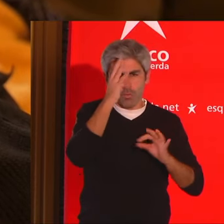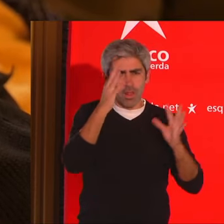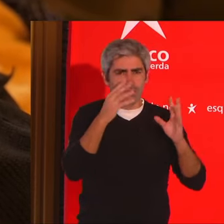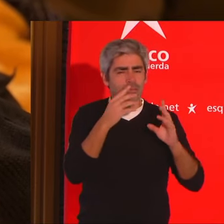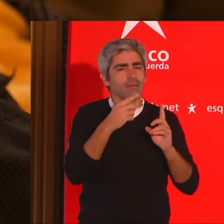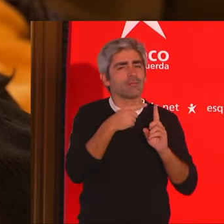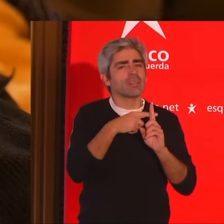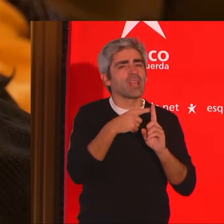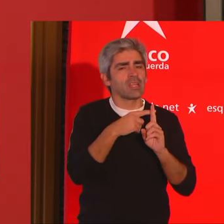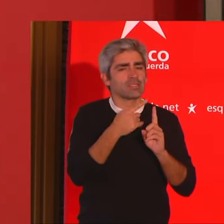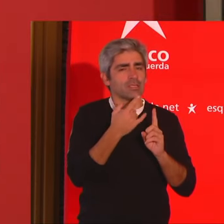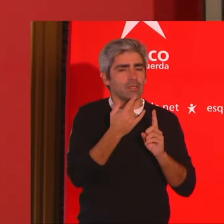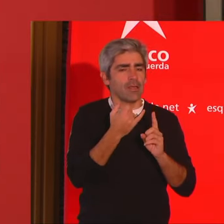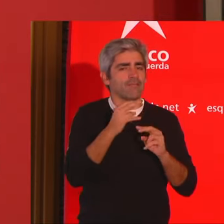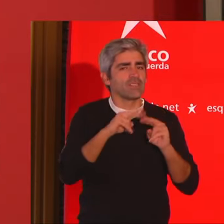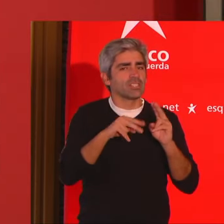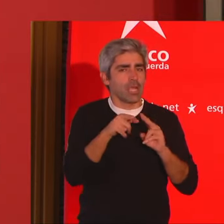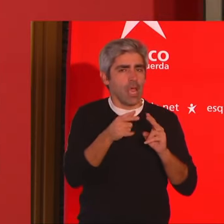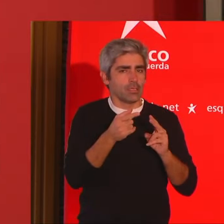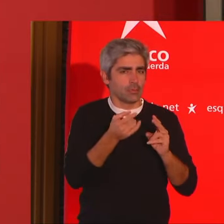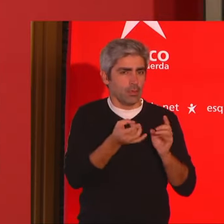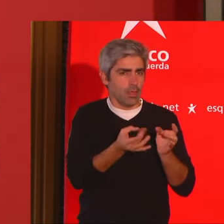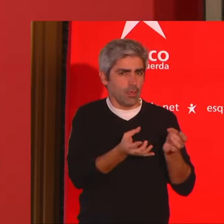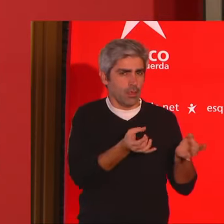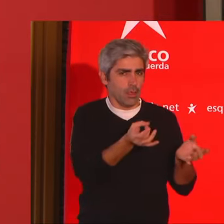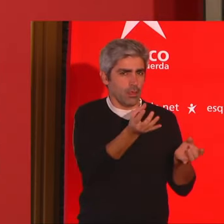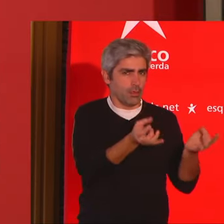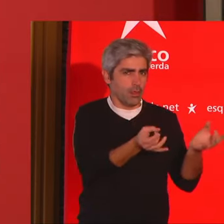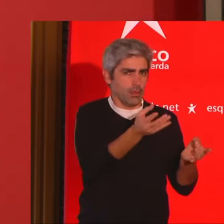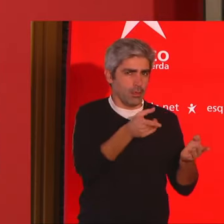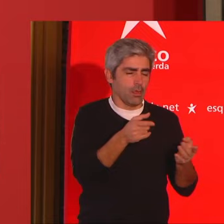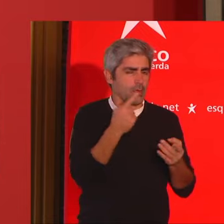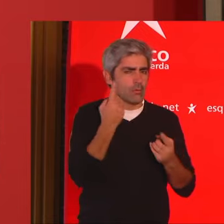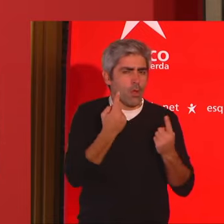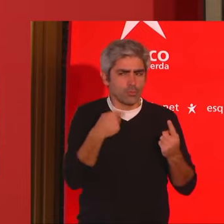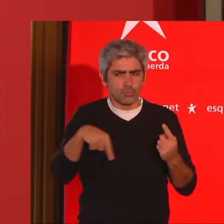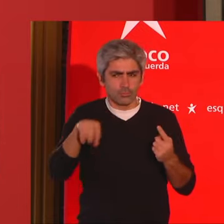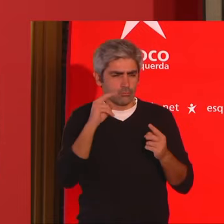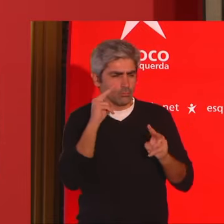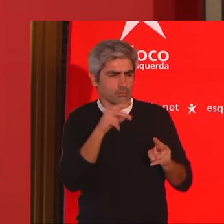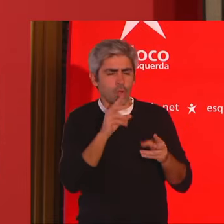de benefícios fiscais, muitos dos quais não tinham qualquer explicação racional.